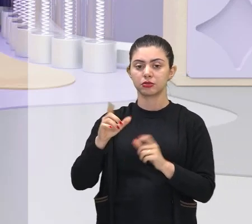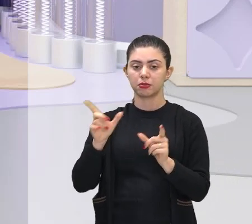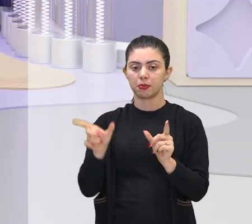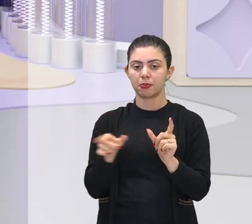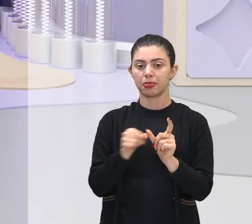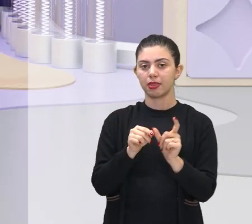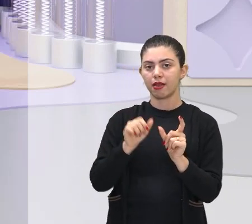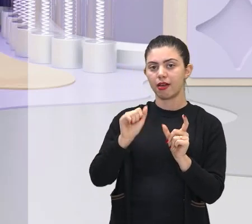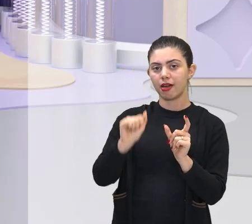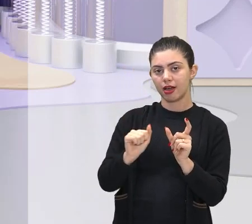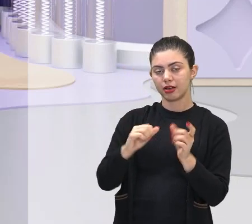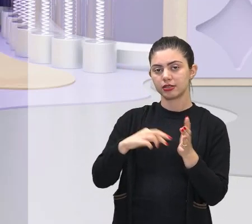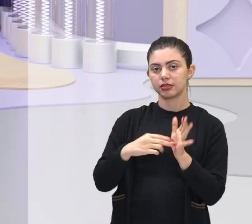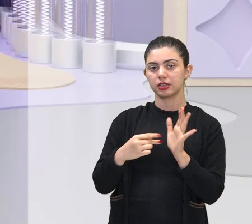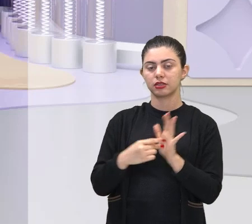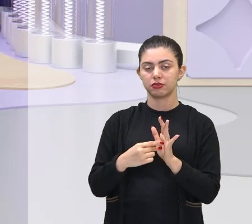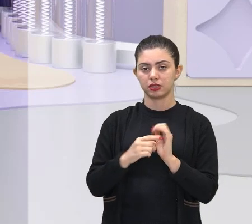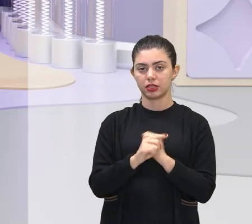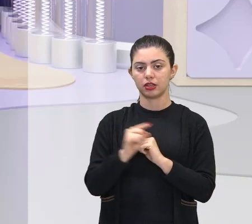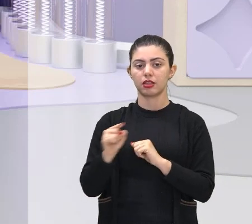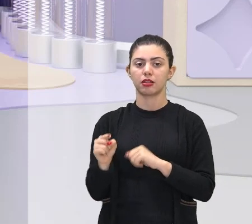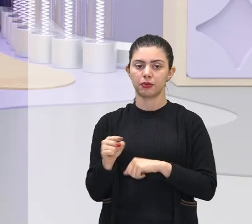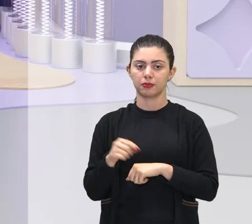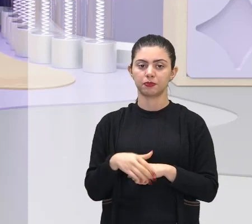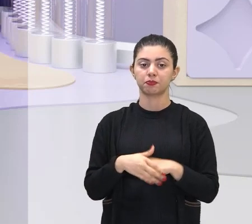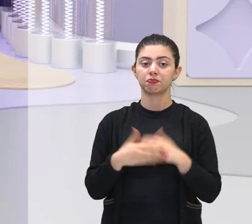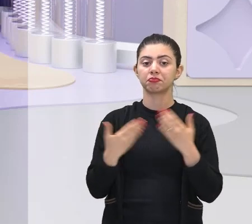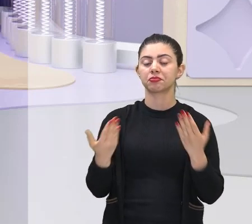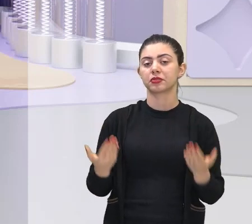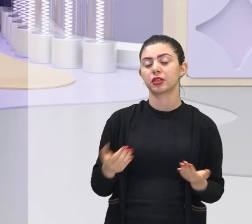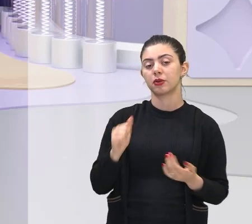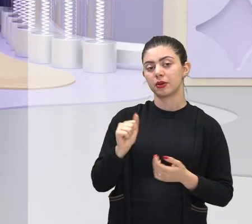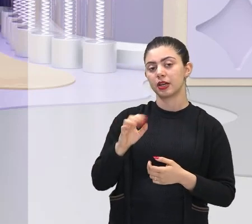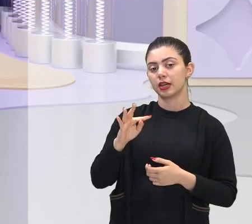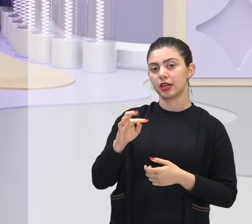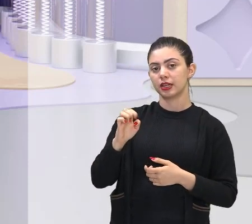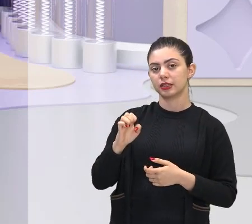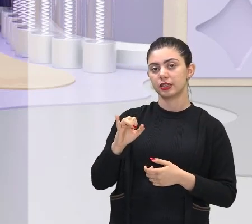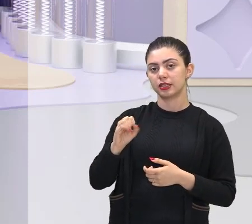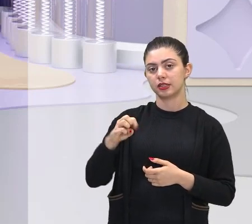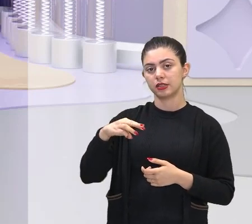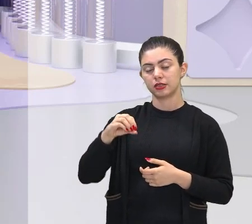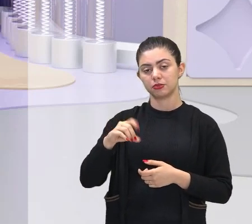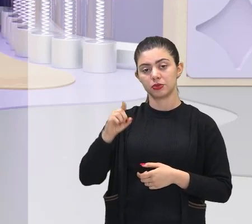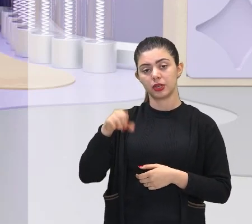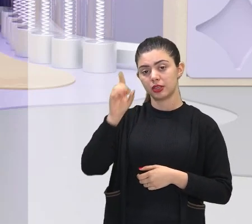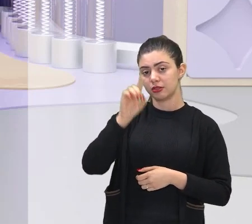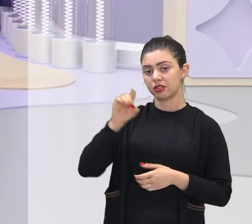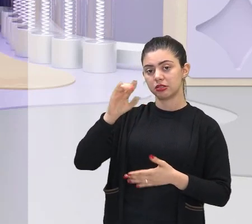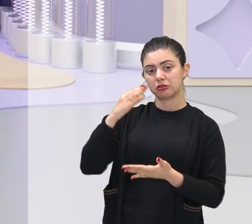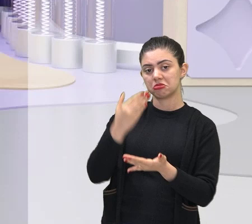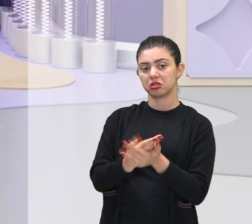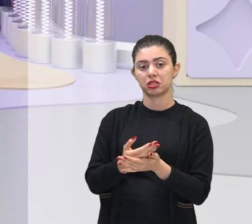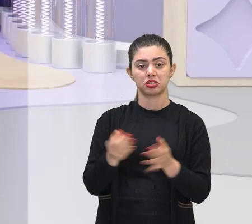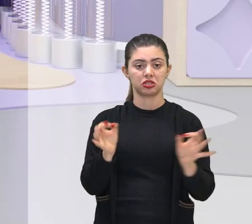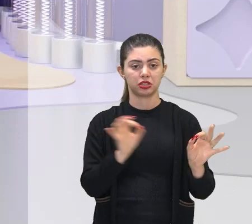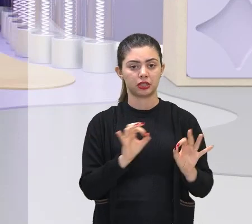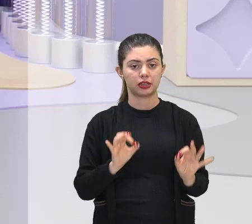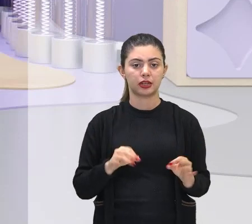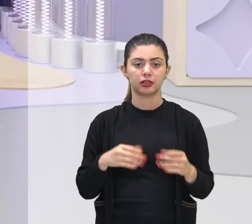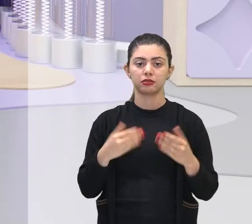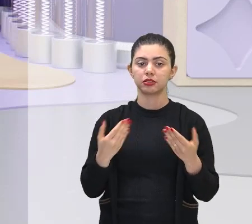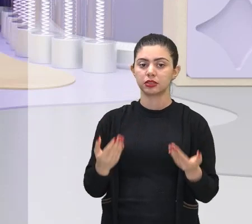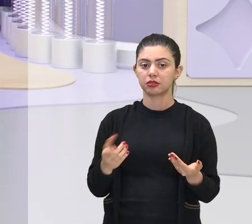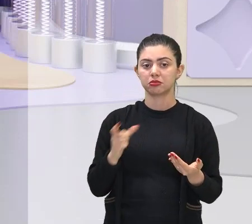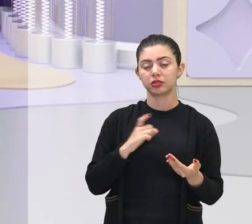uma negação. Logo, o ateísmo denota a doutrina que